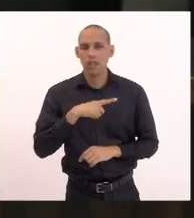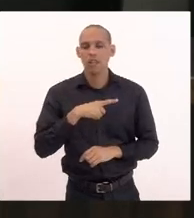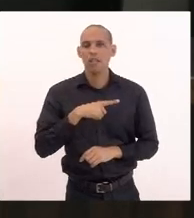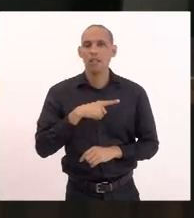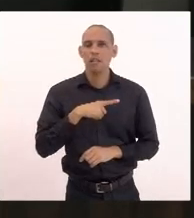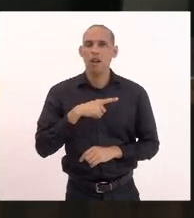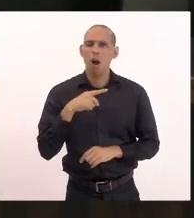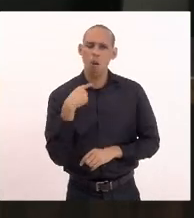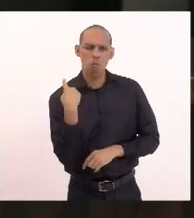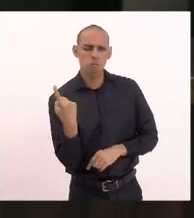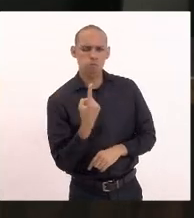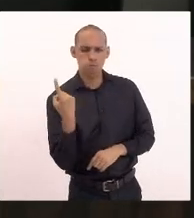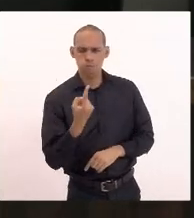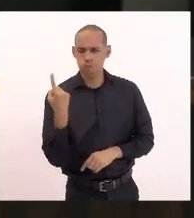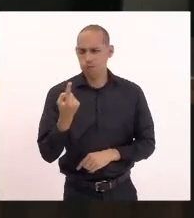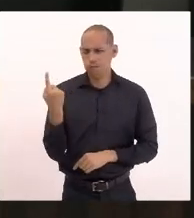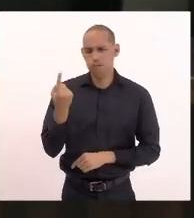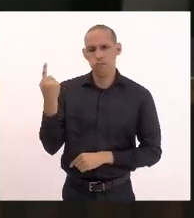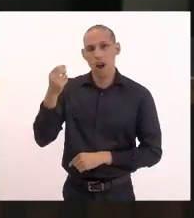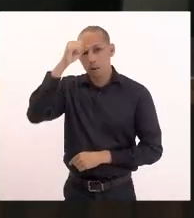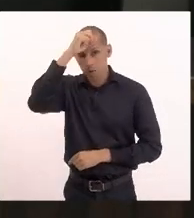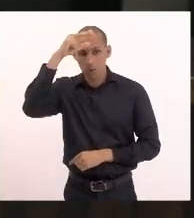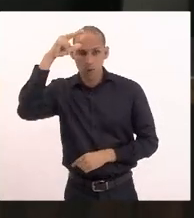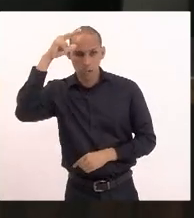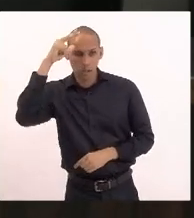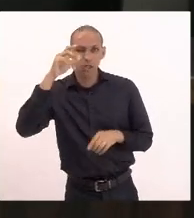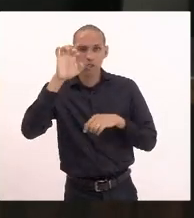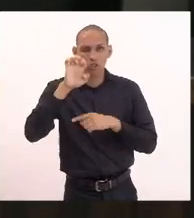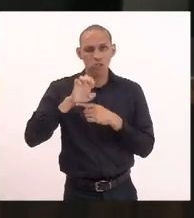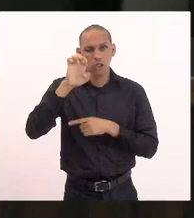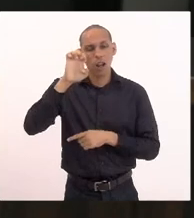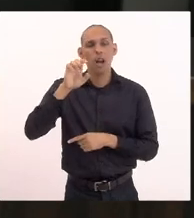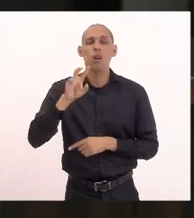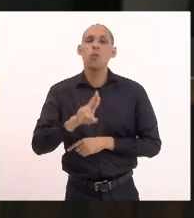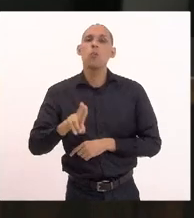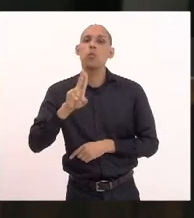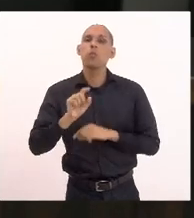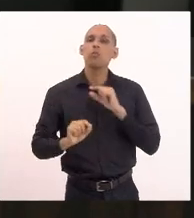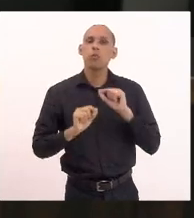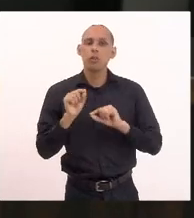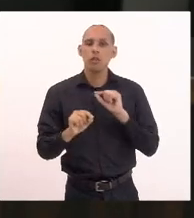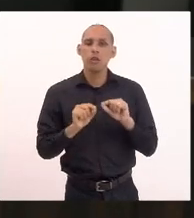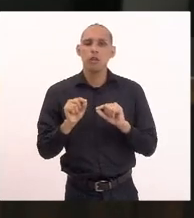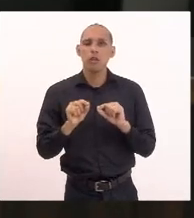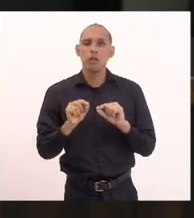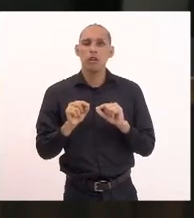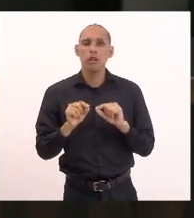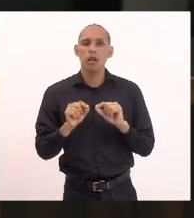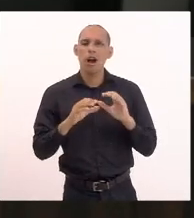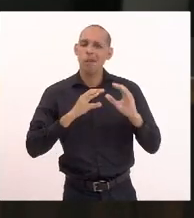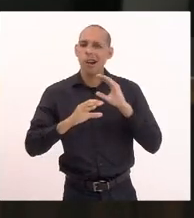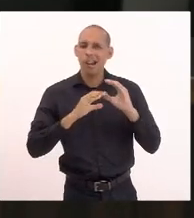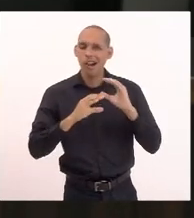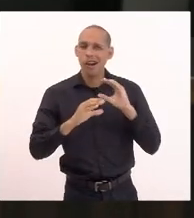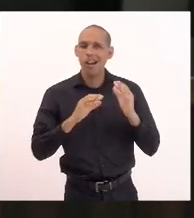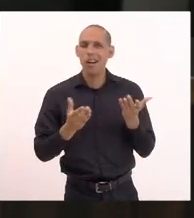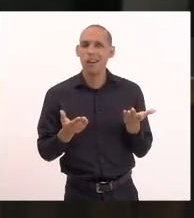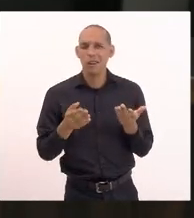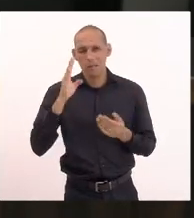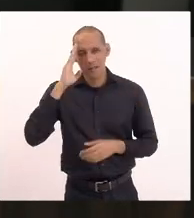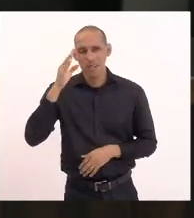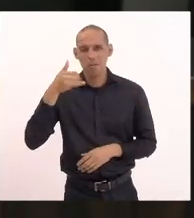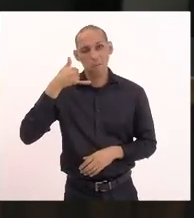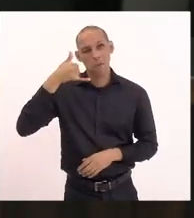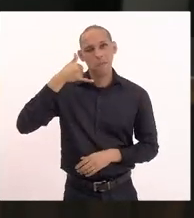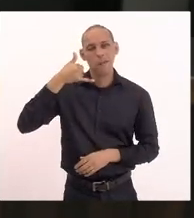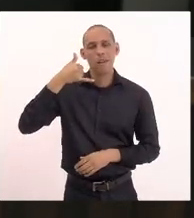quando tem furacão, prefeituras e o Estado usam os meios de comunicação, principalmente as